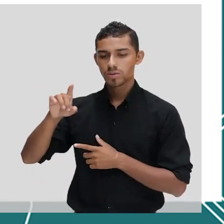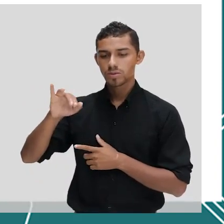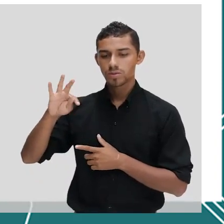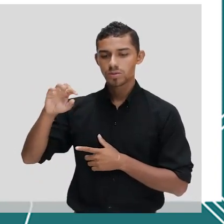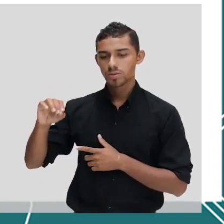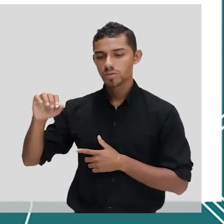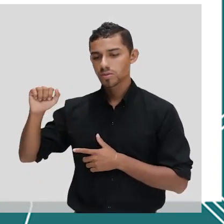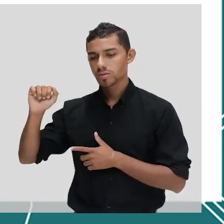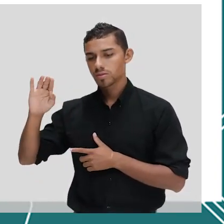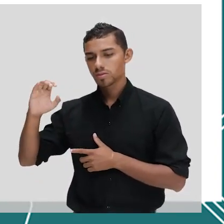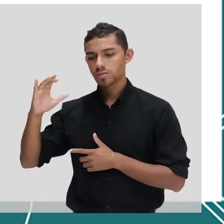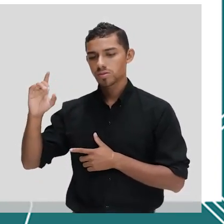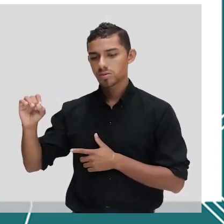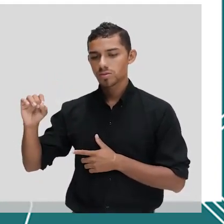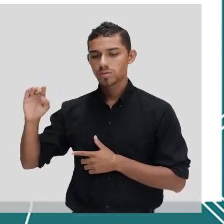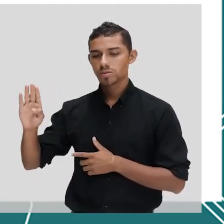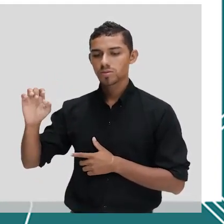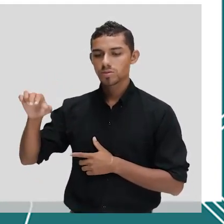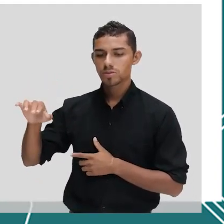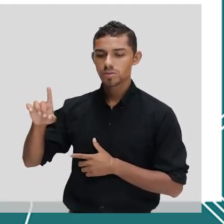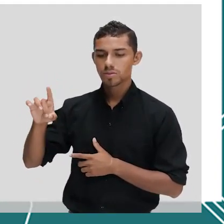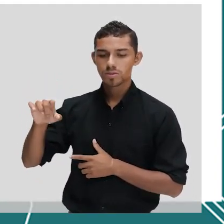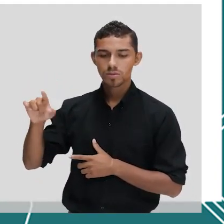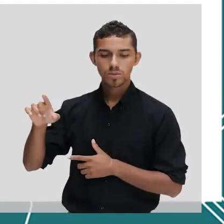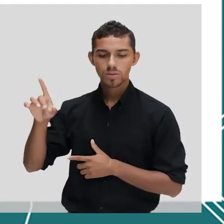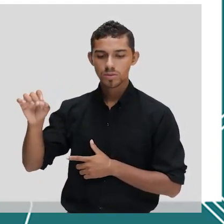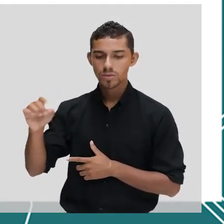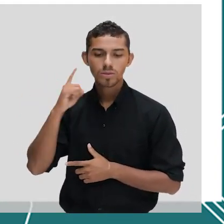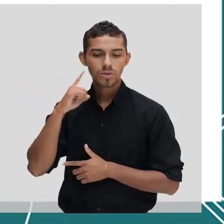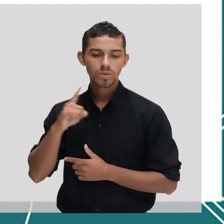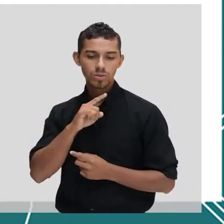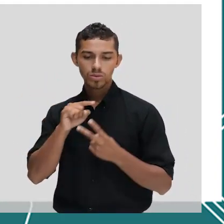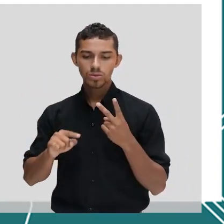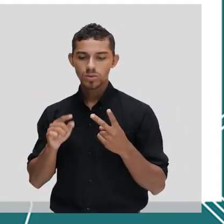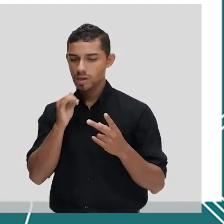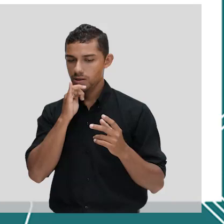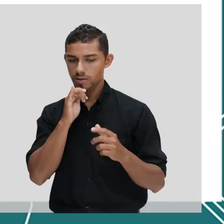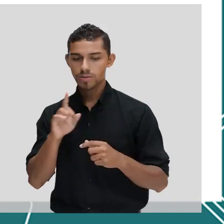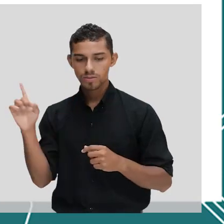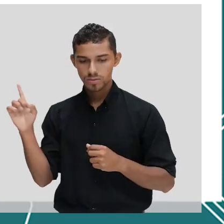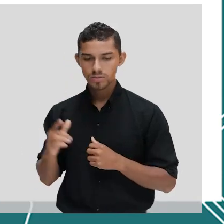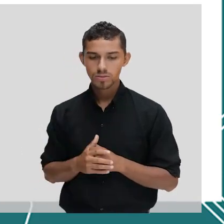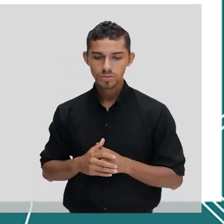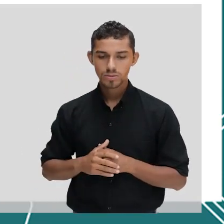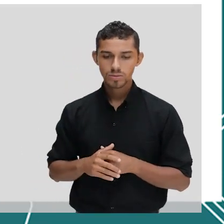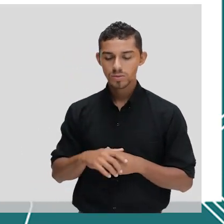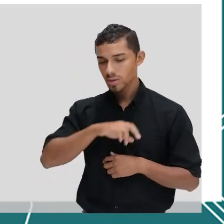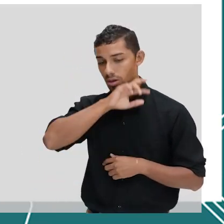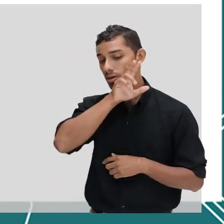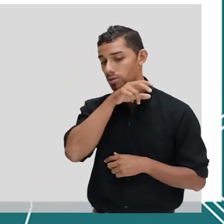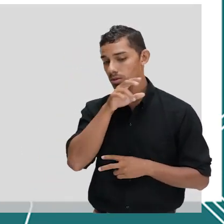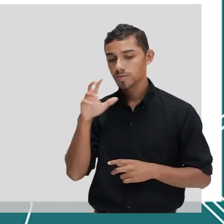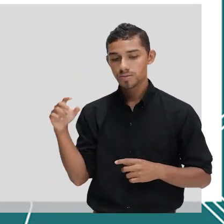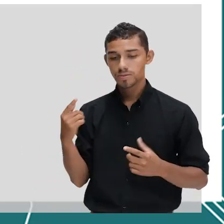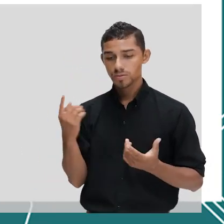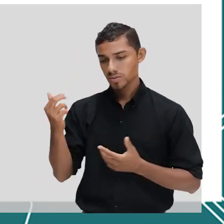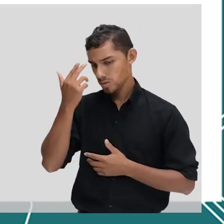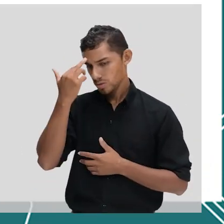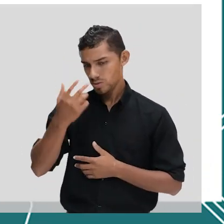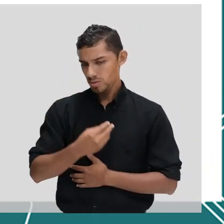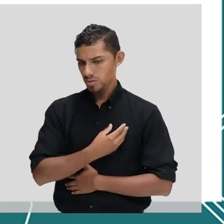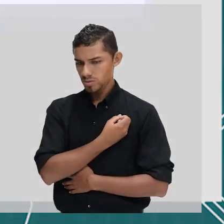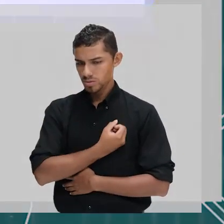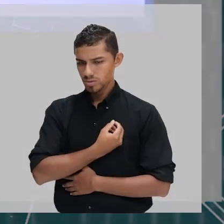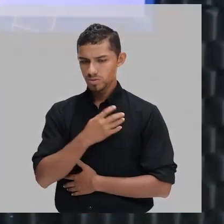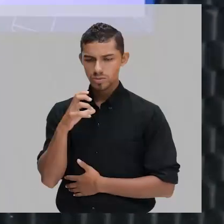e Bendizido, né? Onde Benedito e a Rosinha, os dois personagens aqui, vivem. Não, isso aqui é a Serpente, perdão. Vive uma história de amor e luta